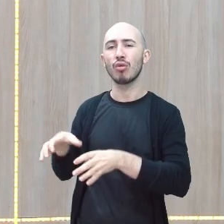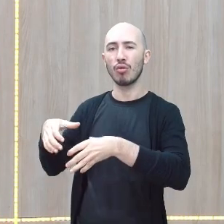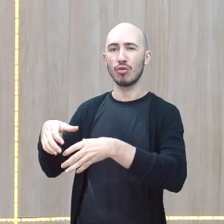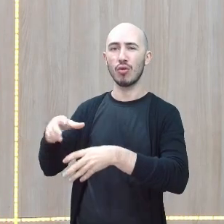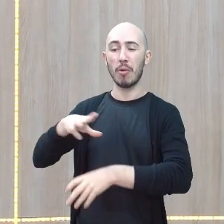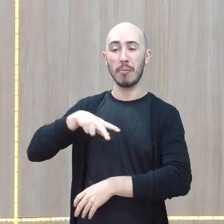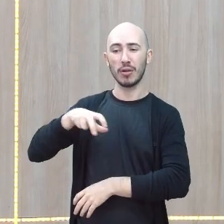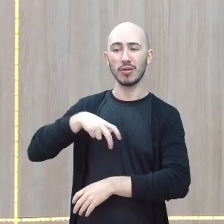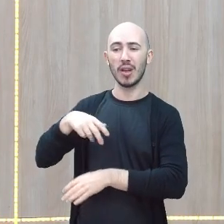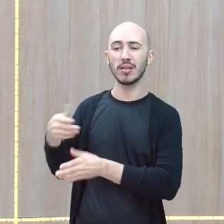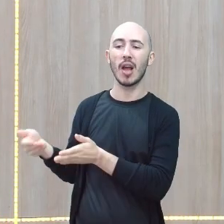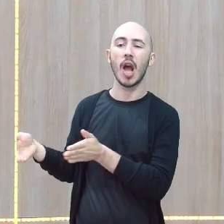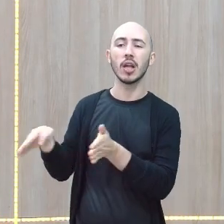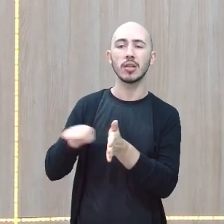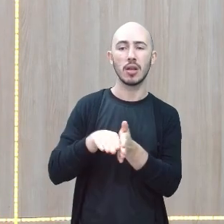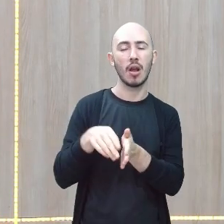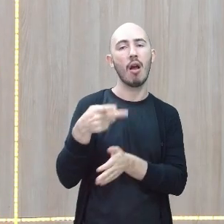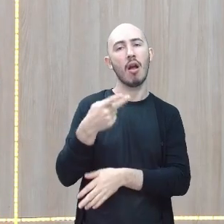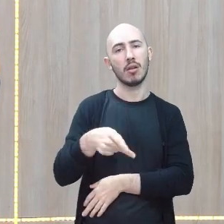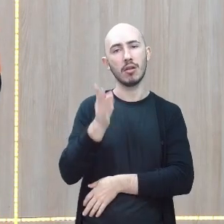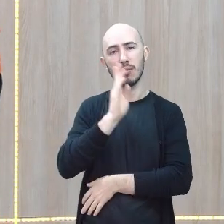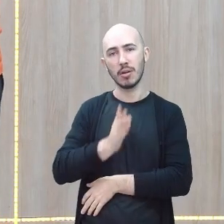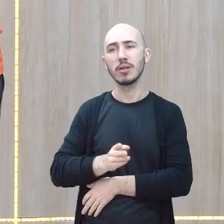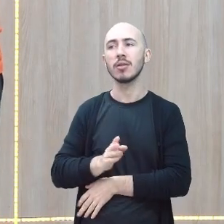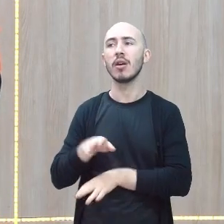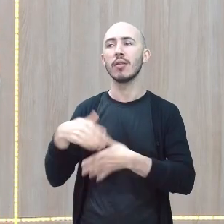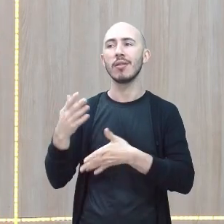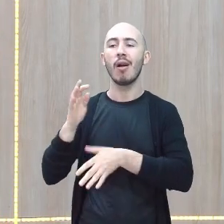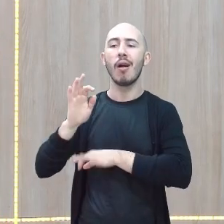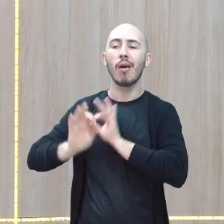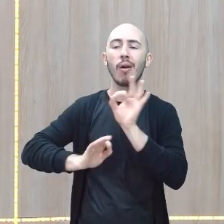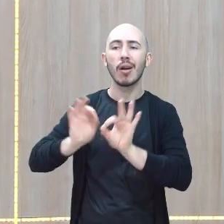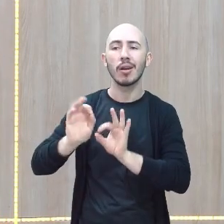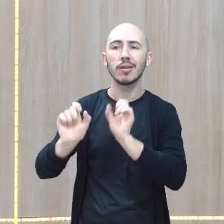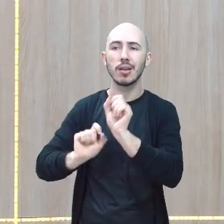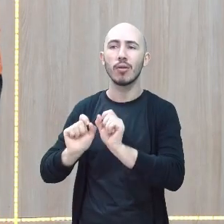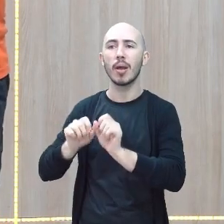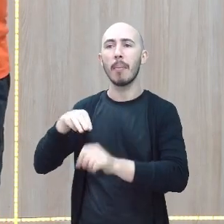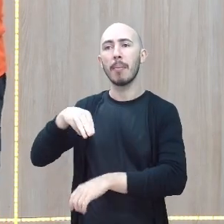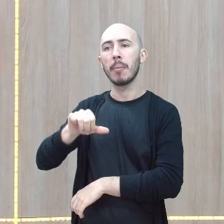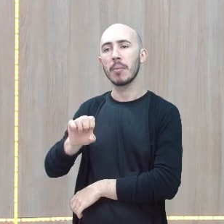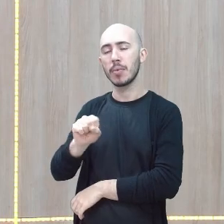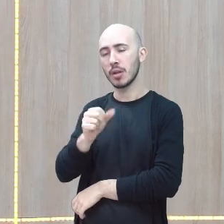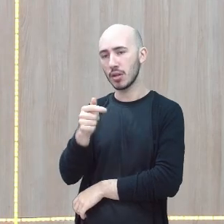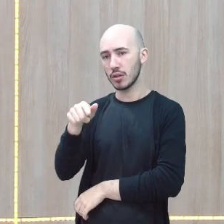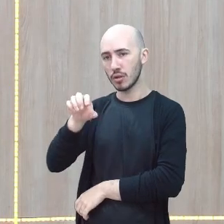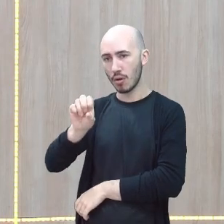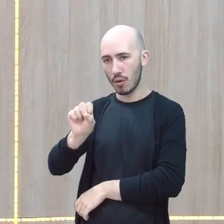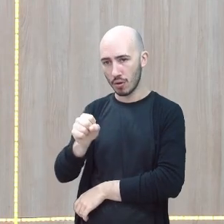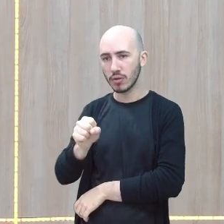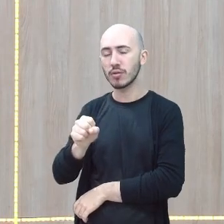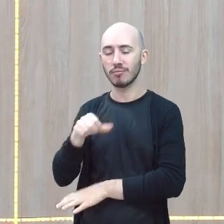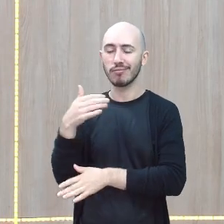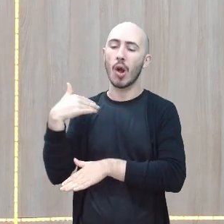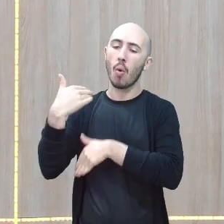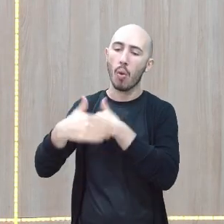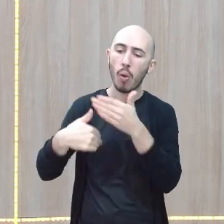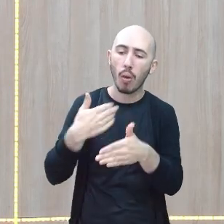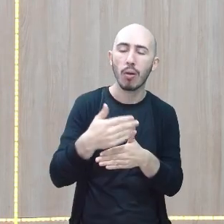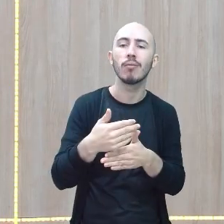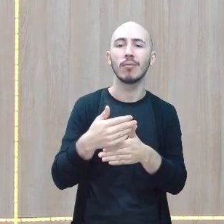um trabalho de aldeamento e um trabalho de construção de missões, porque existia aquela mentalidade